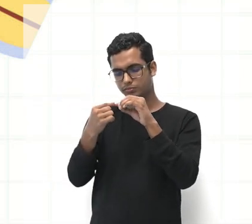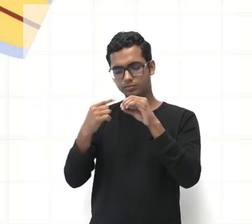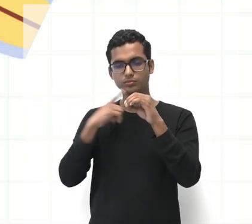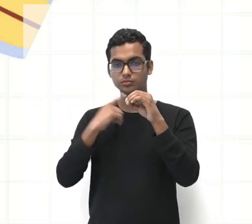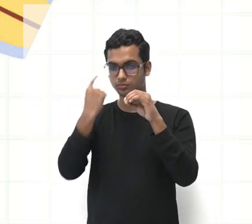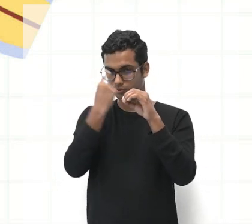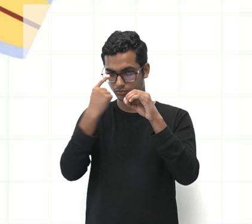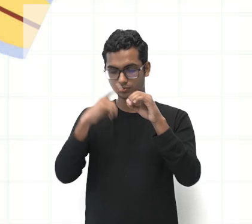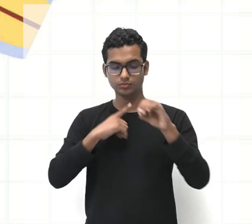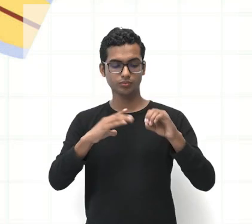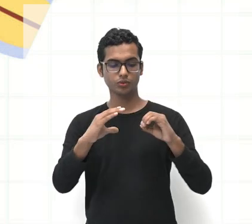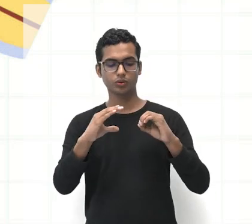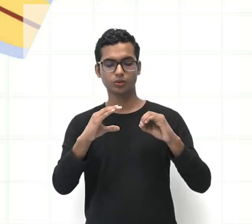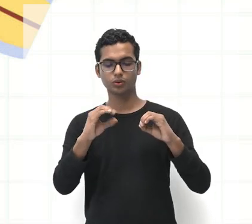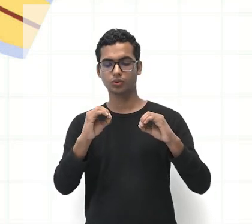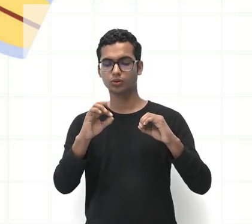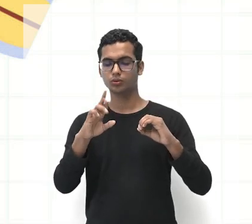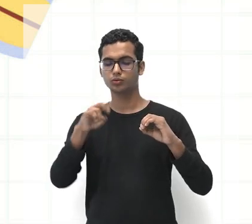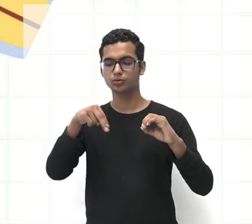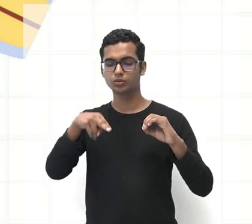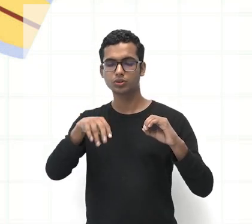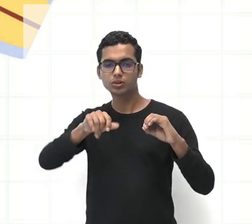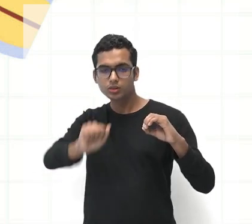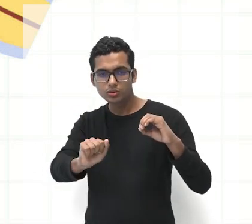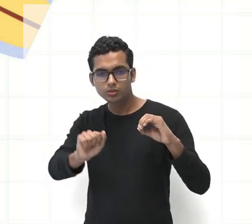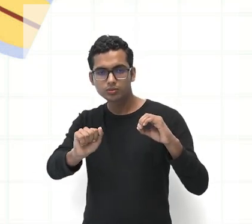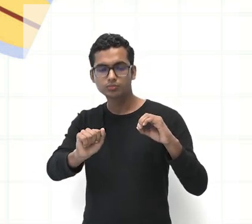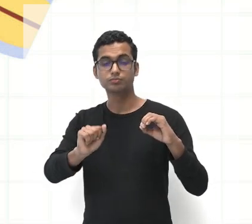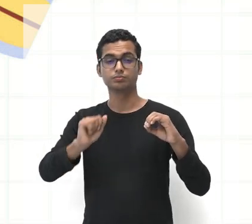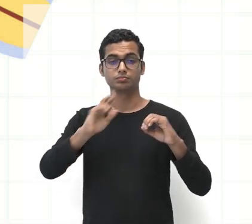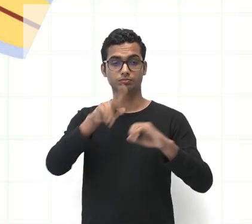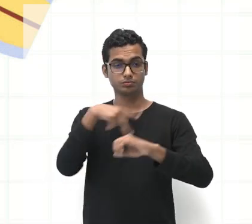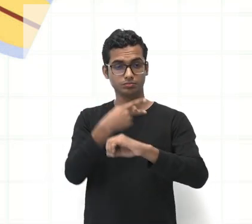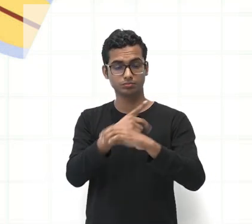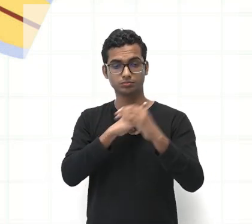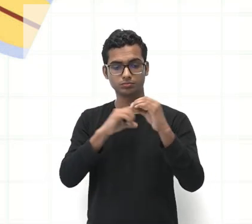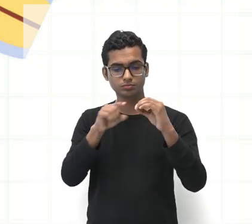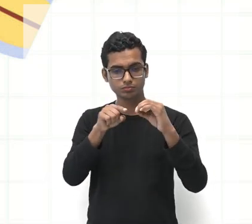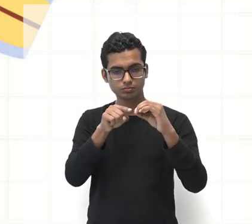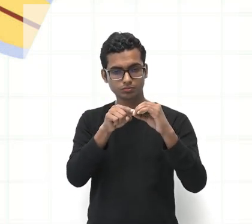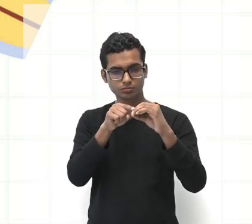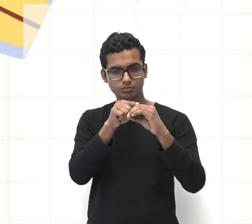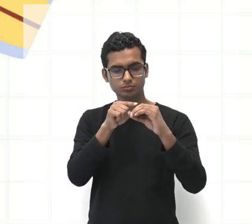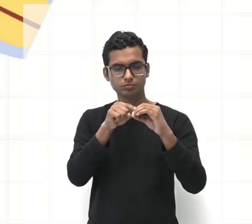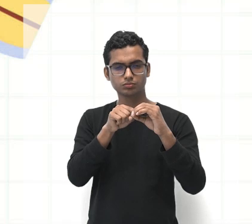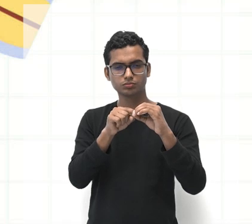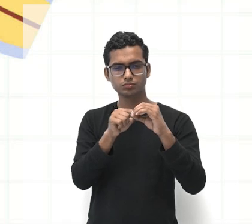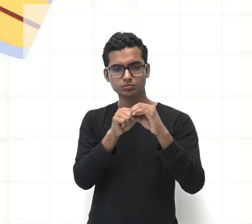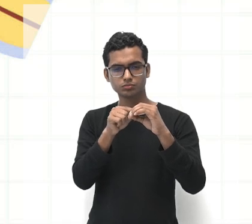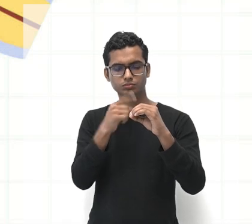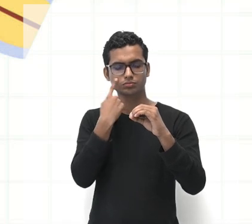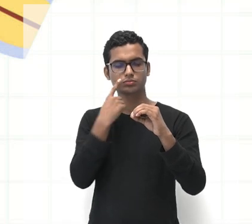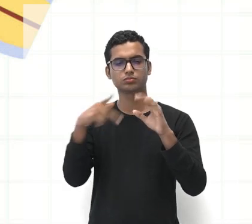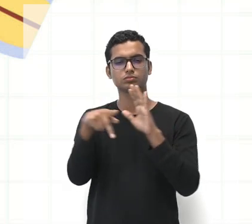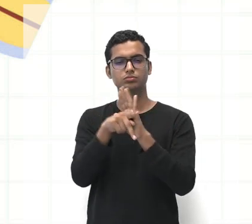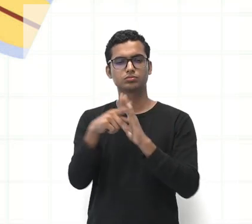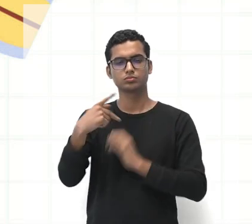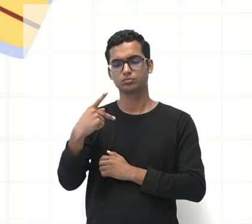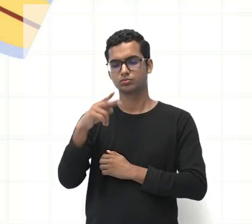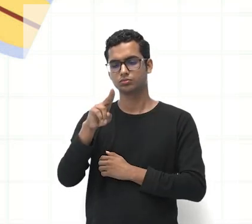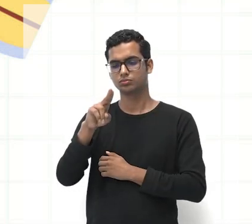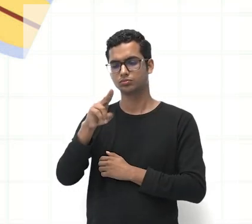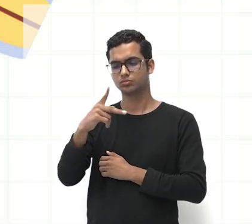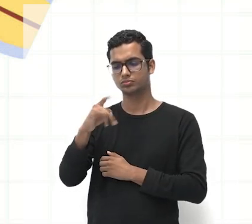a ordem da fisiologia, e passa pela pupila, né? Ela vai passar pela pupila, que é controlada pela íris.